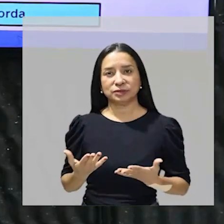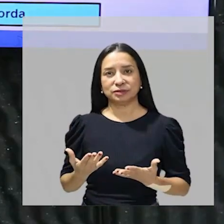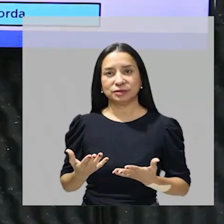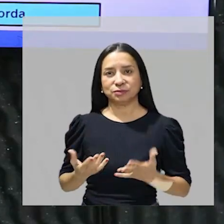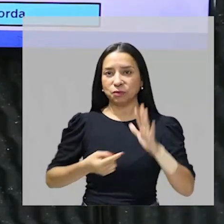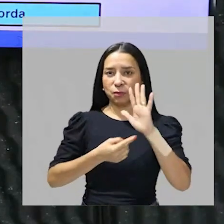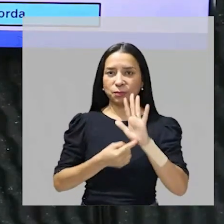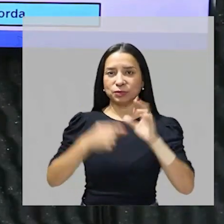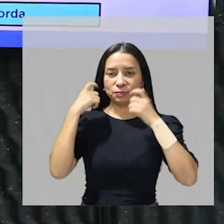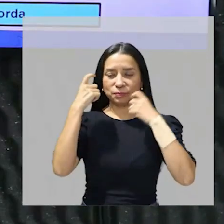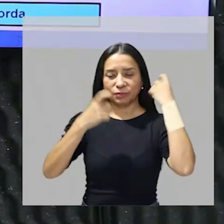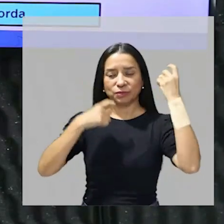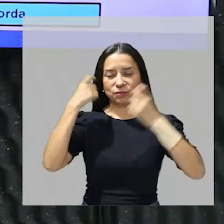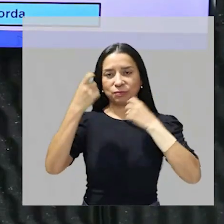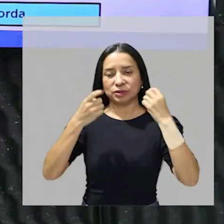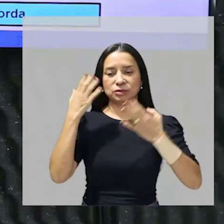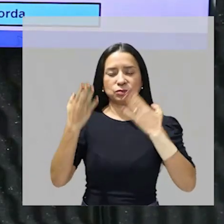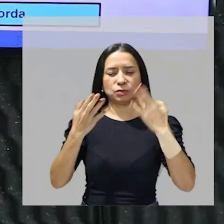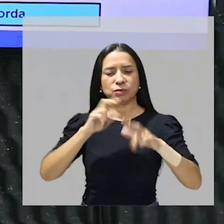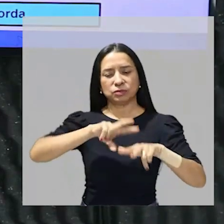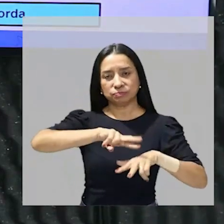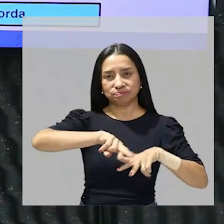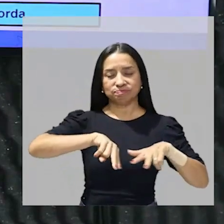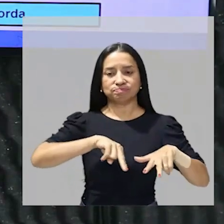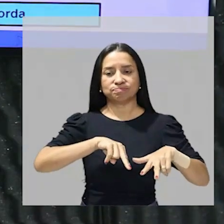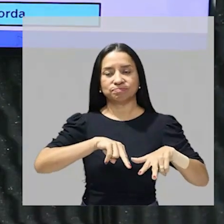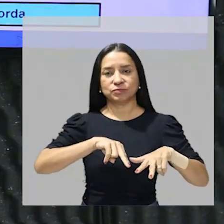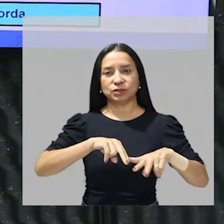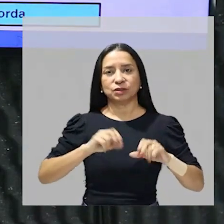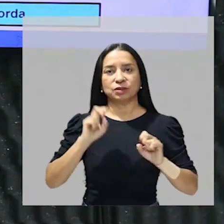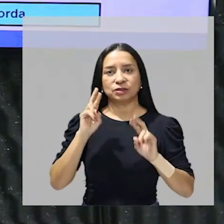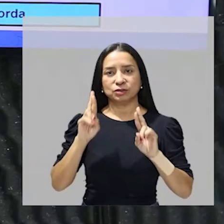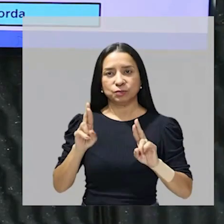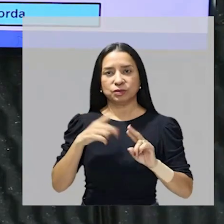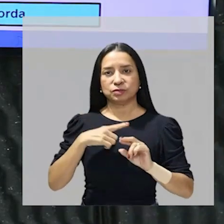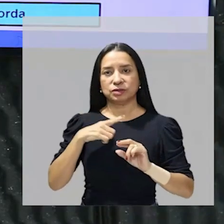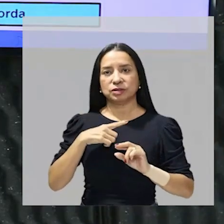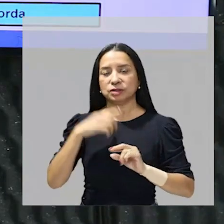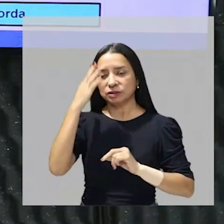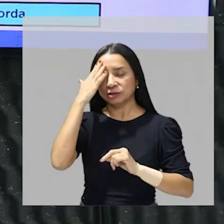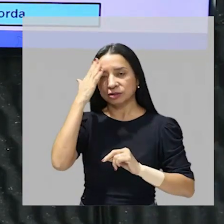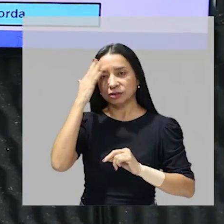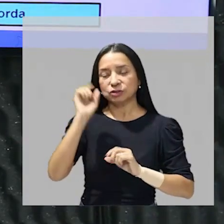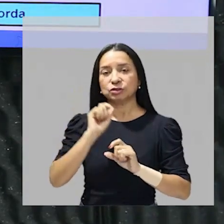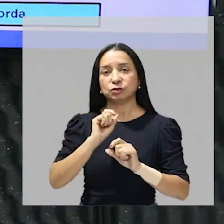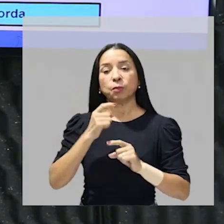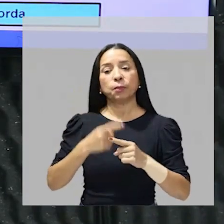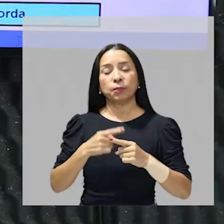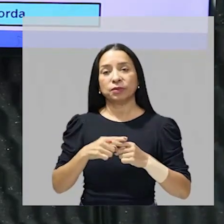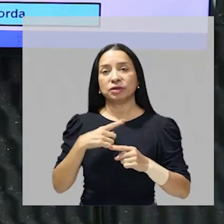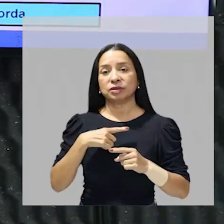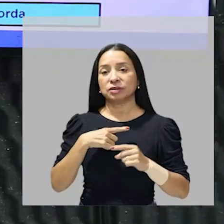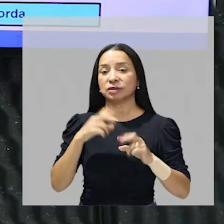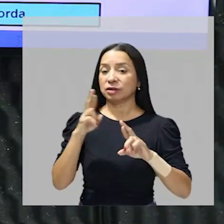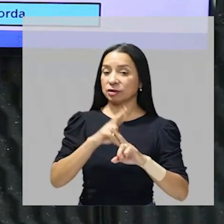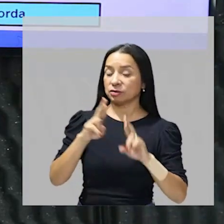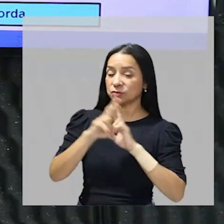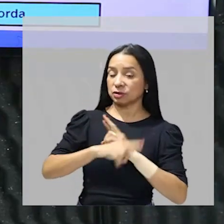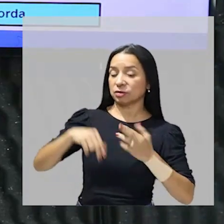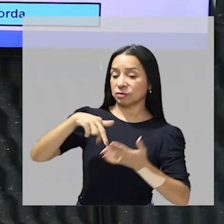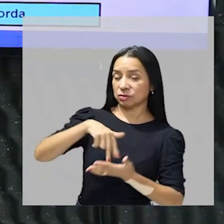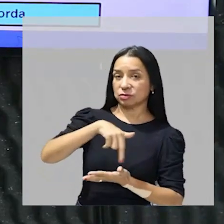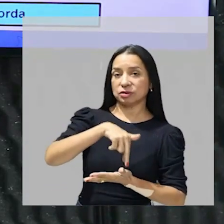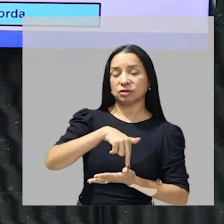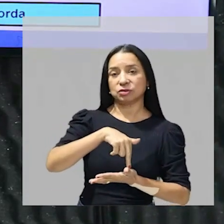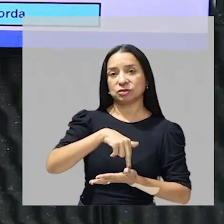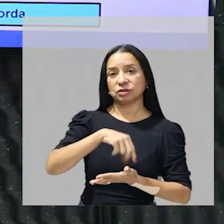uma preocupação com essa equiparação de gênero. Eu espero que vocês tenham entendido, compreendido o que eu trouxe aqui para vocês relacionado à ginástica.